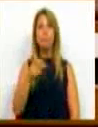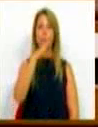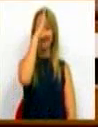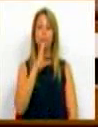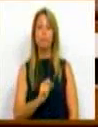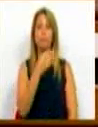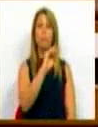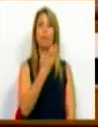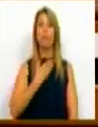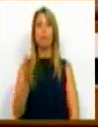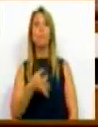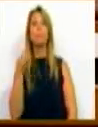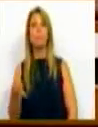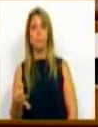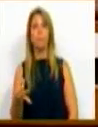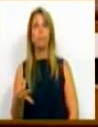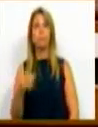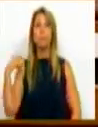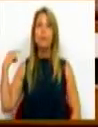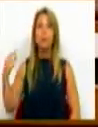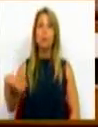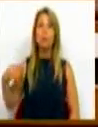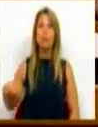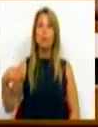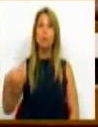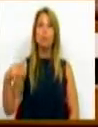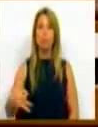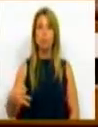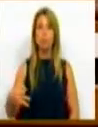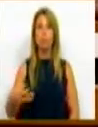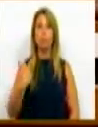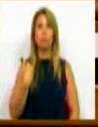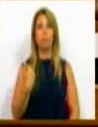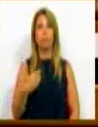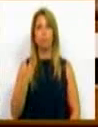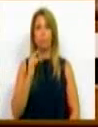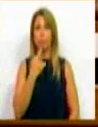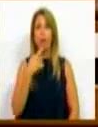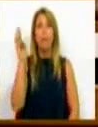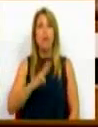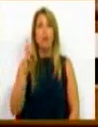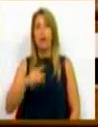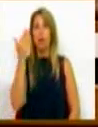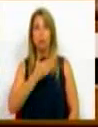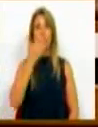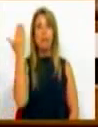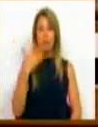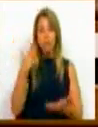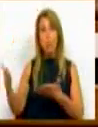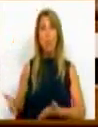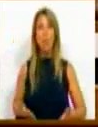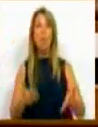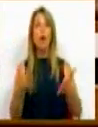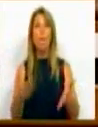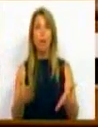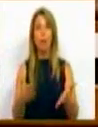PSD-PP foram, dia a dia, durante milhares de dias, um percurso constante